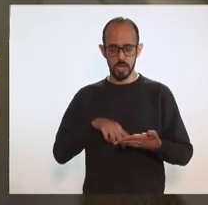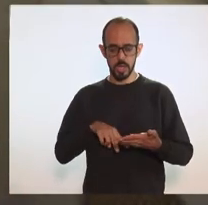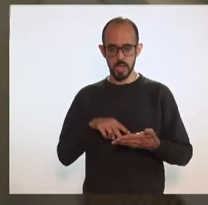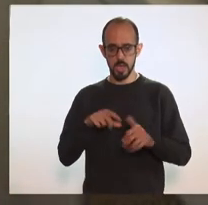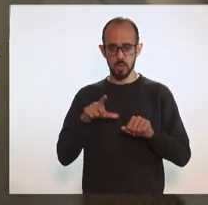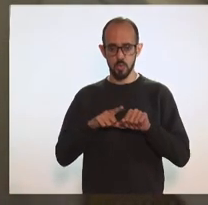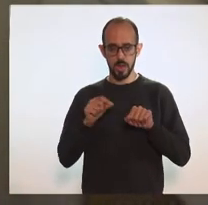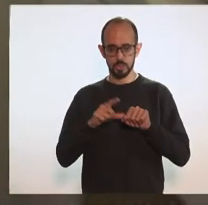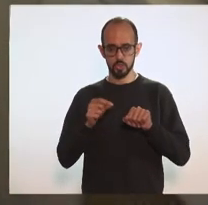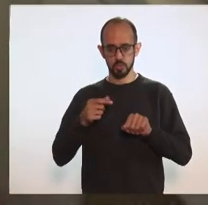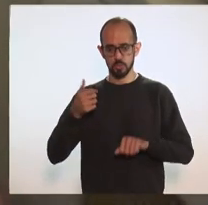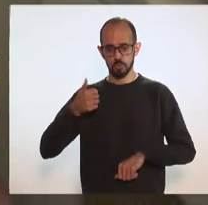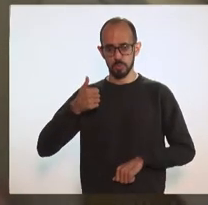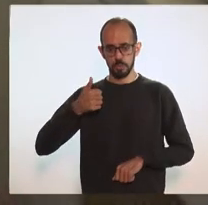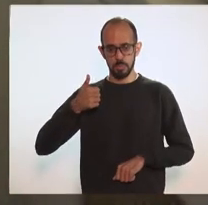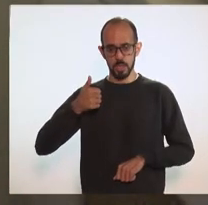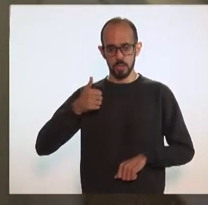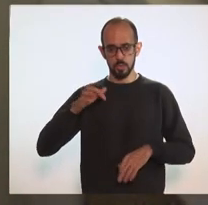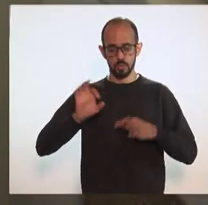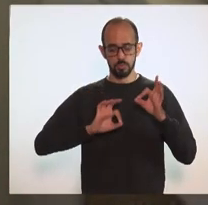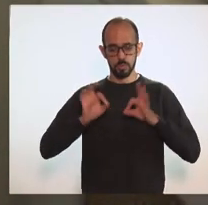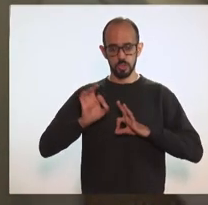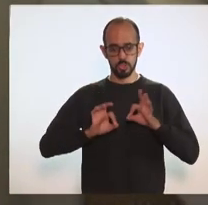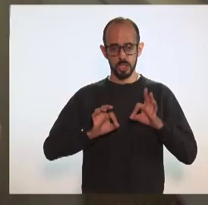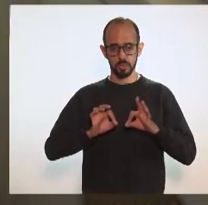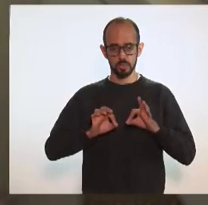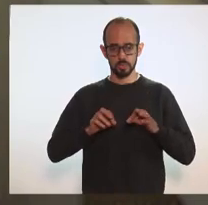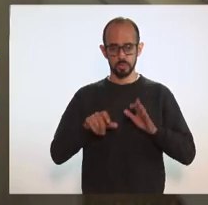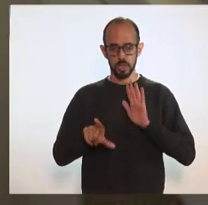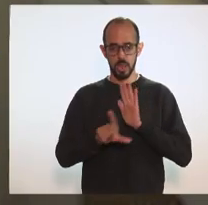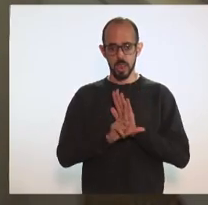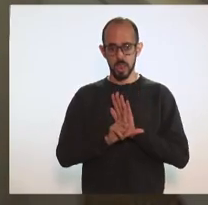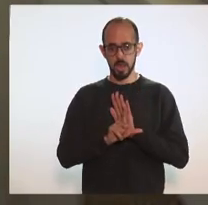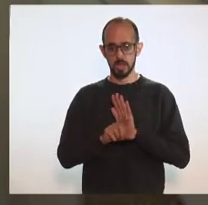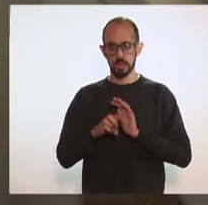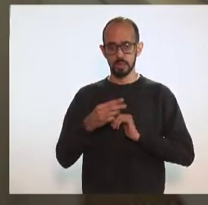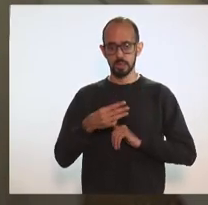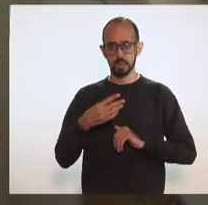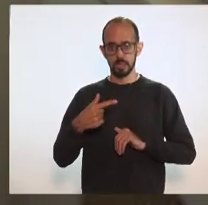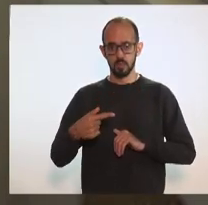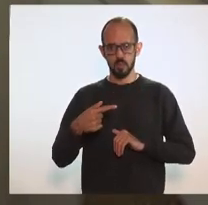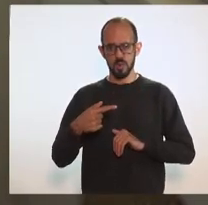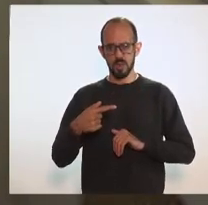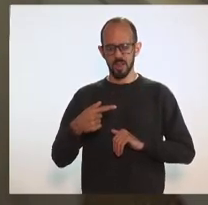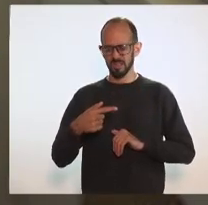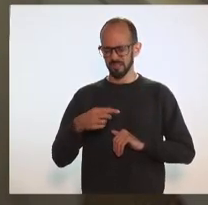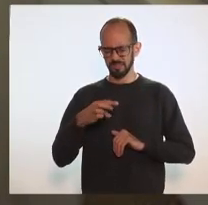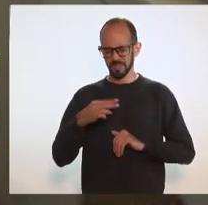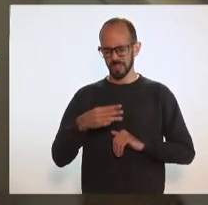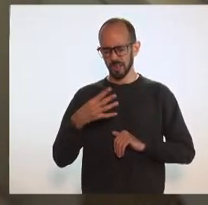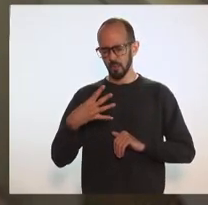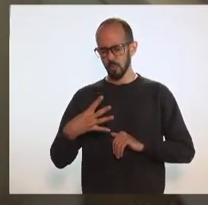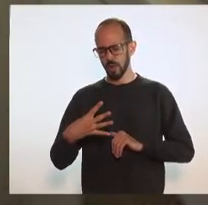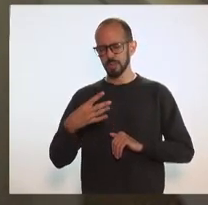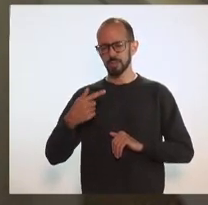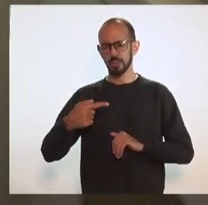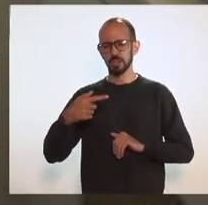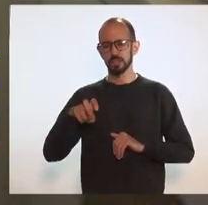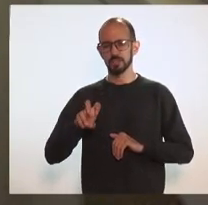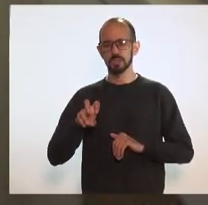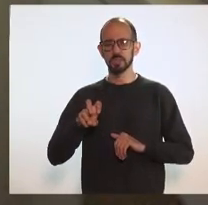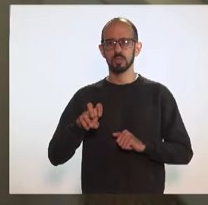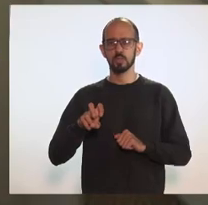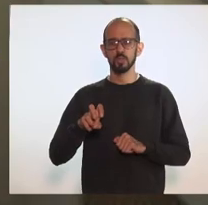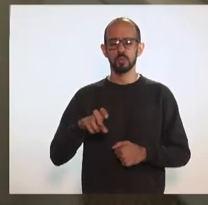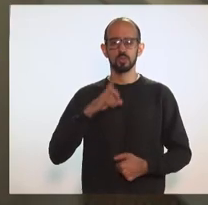artigo 1º do projeto de lei 3470 é de autoria